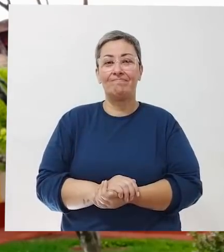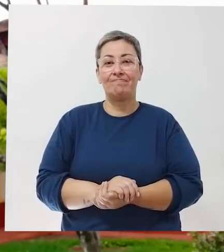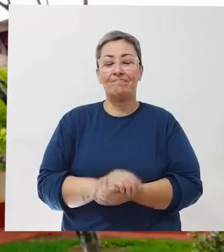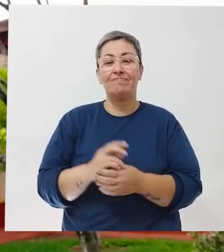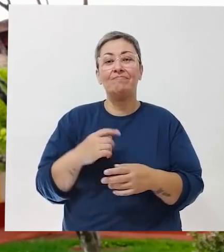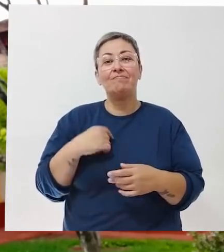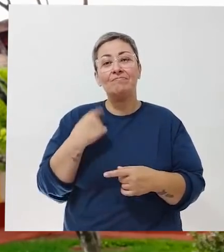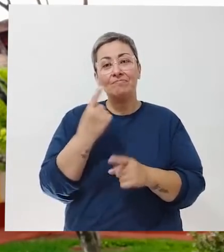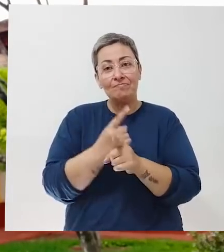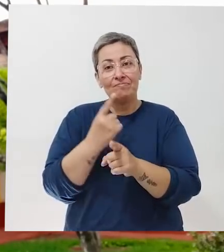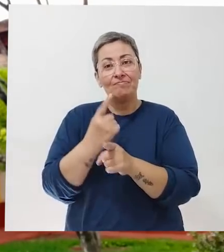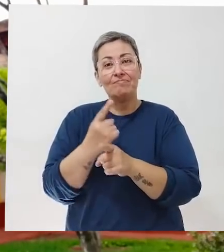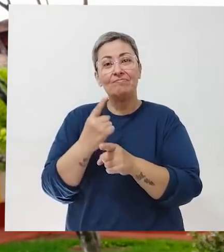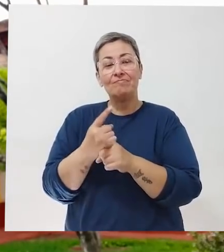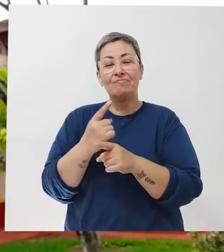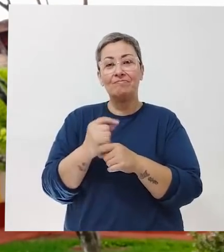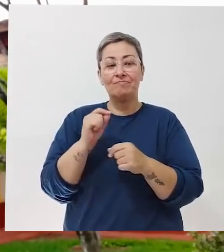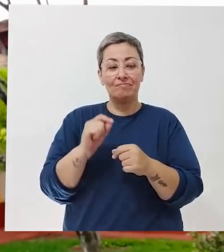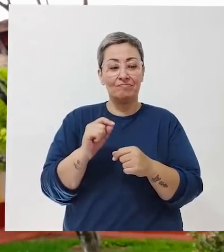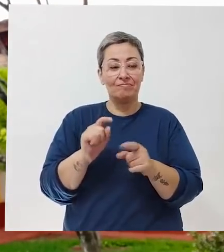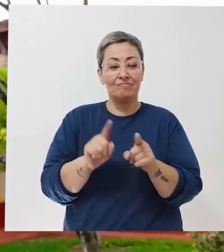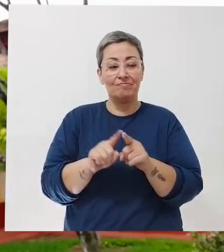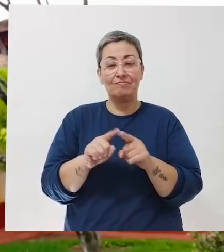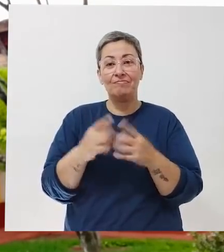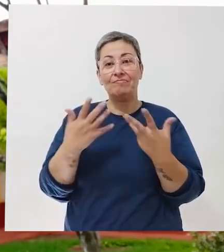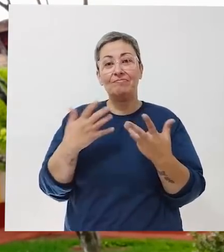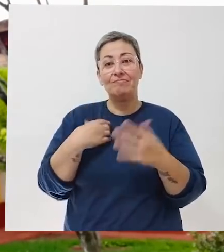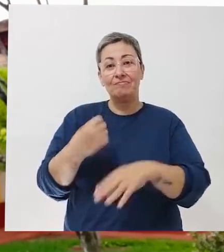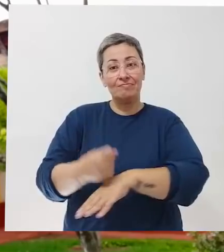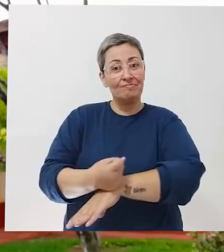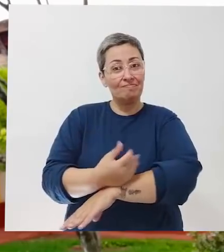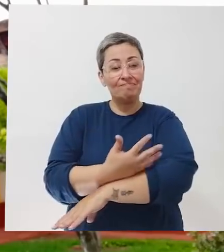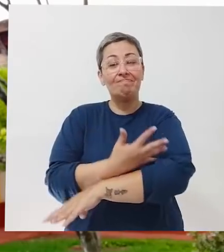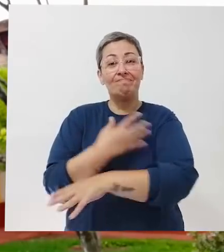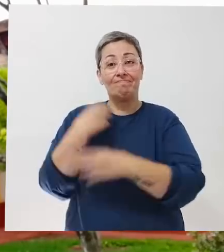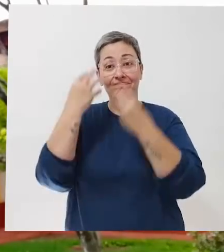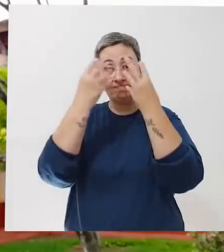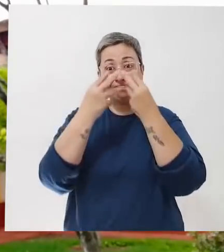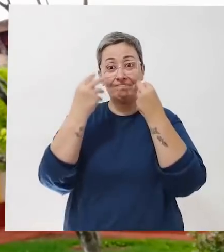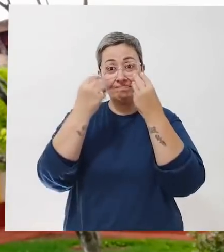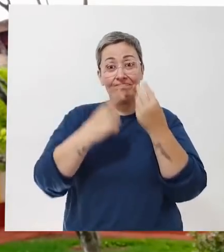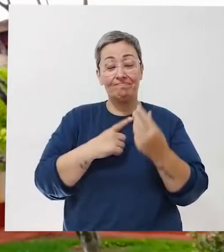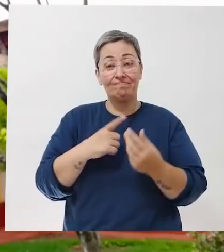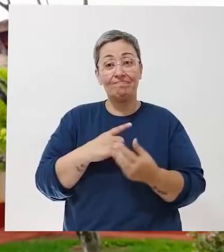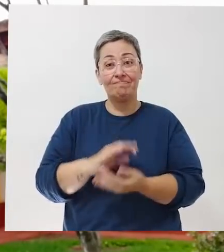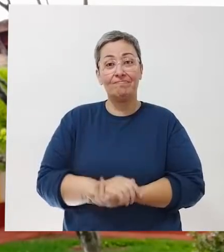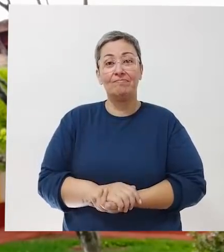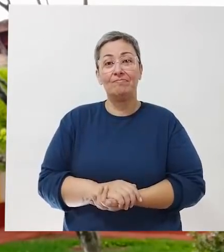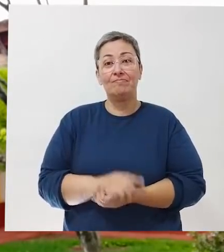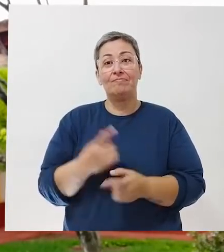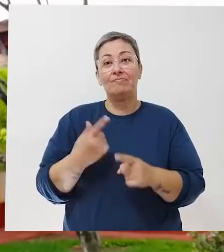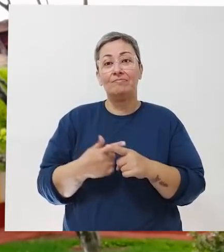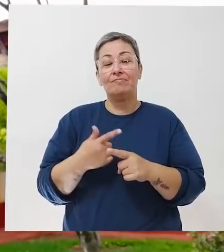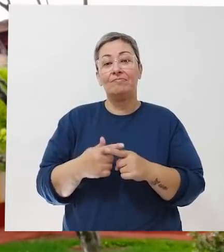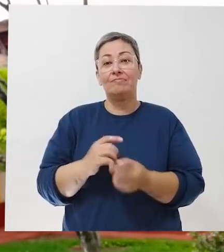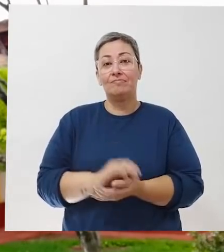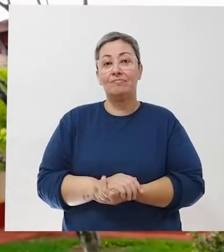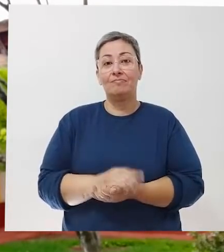continue, de que nossos encontros continuem. Eu estou muito emocionada mesmo,